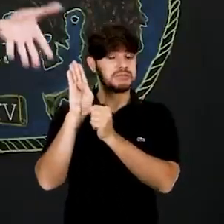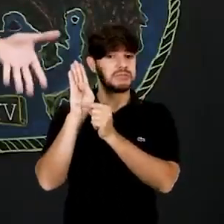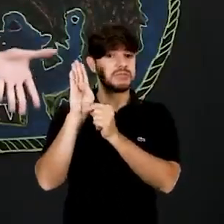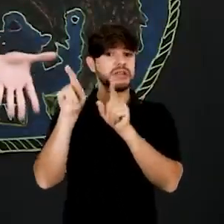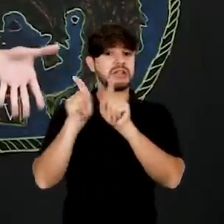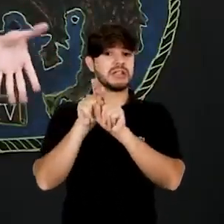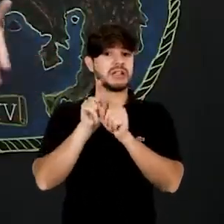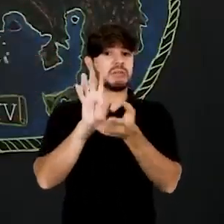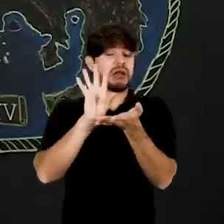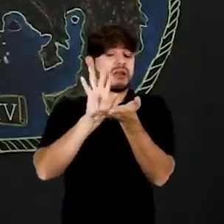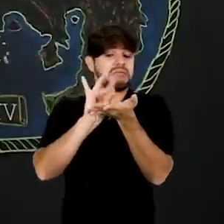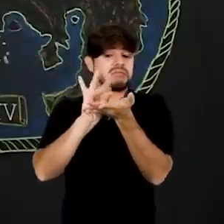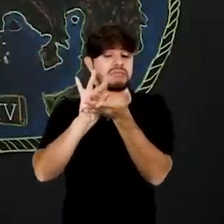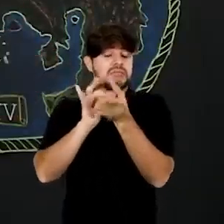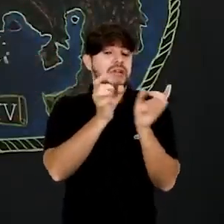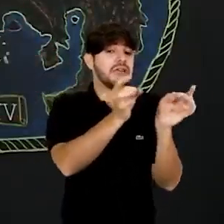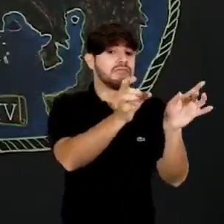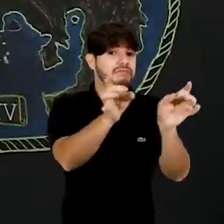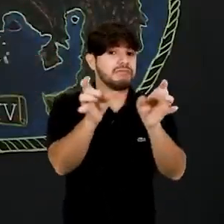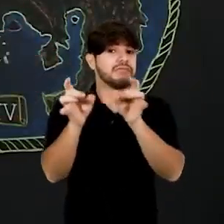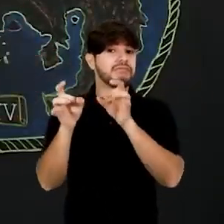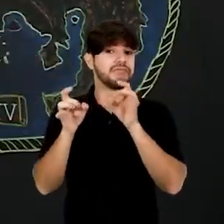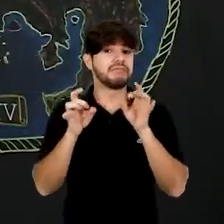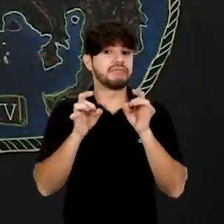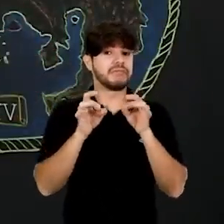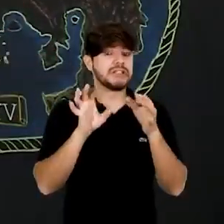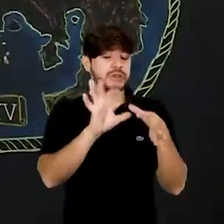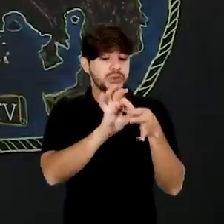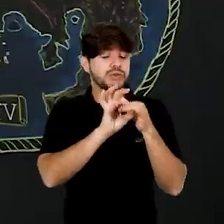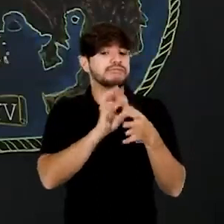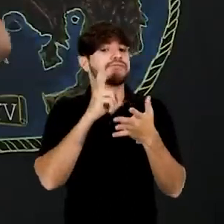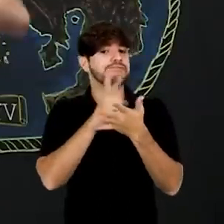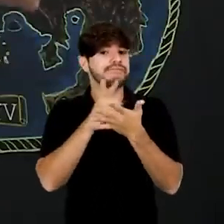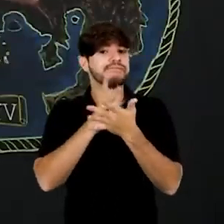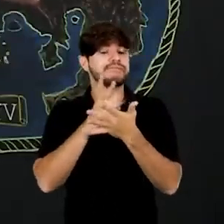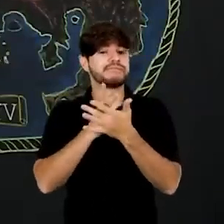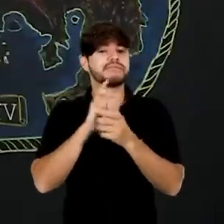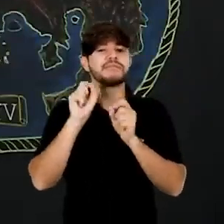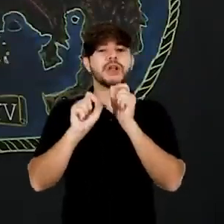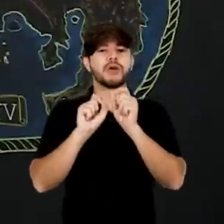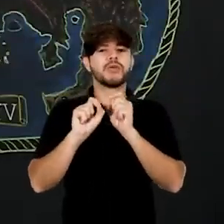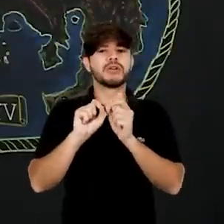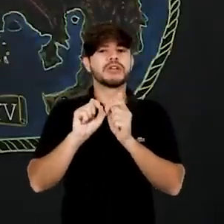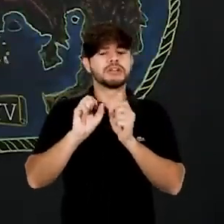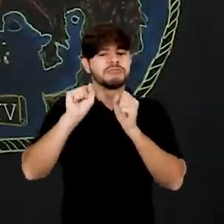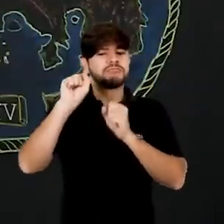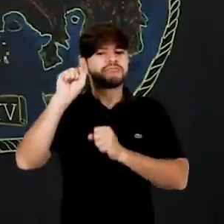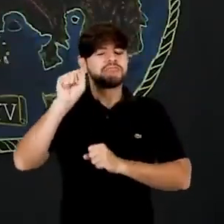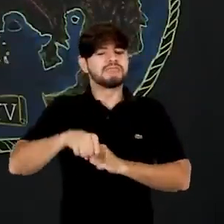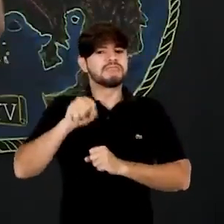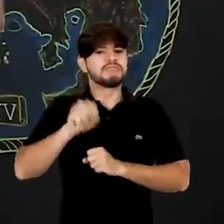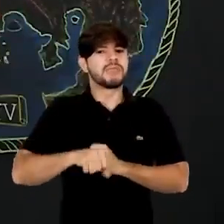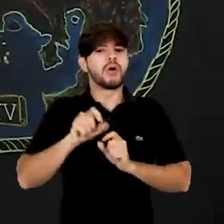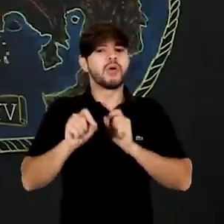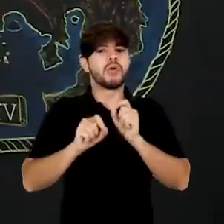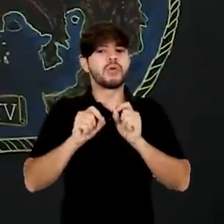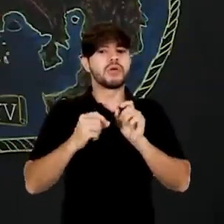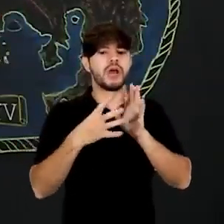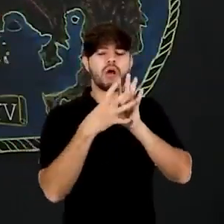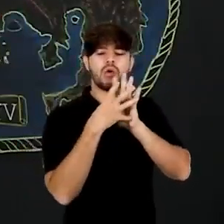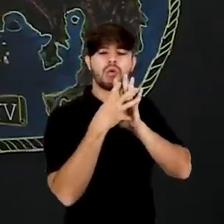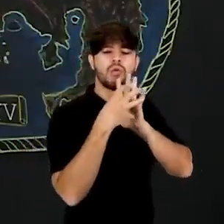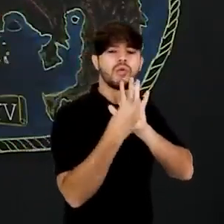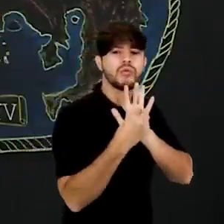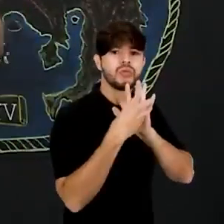capitalismo comercial, né? Está muito ligado a isso. Tem a afirmação de um modelo de